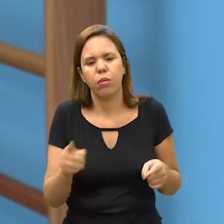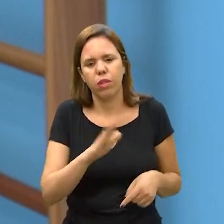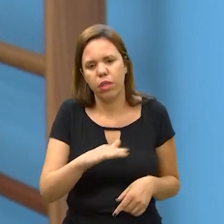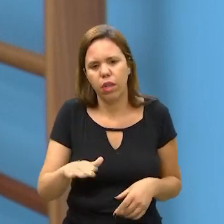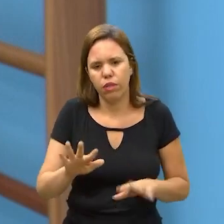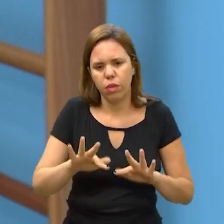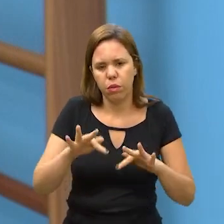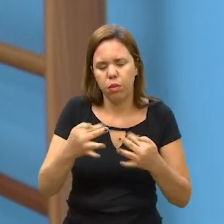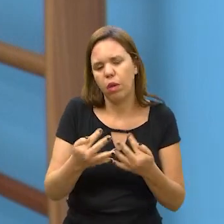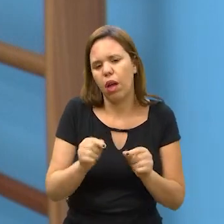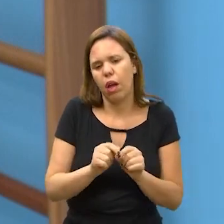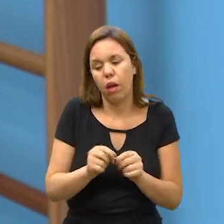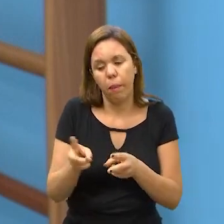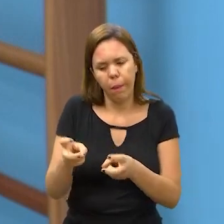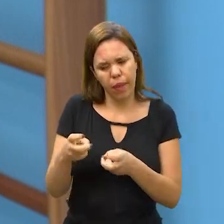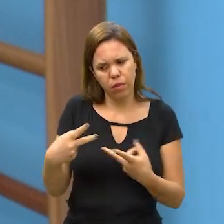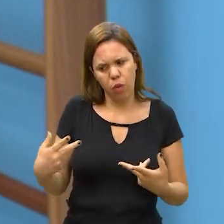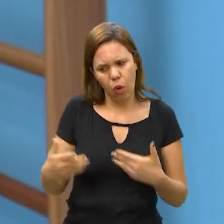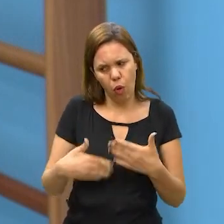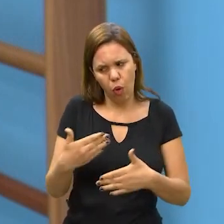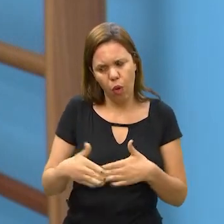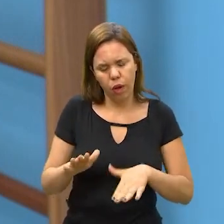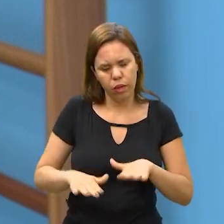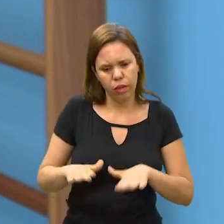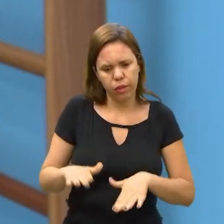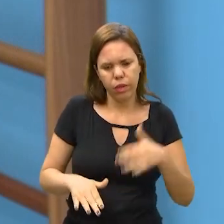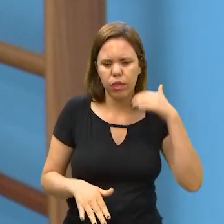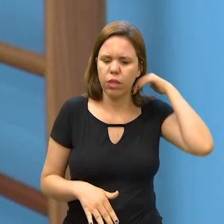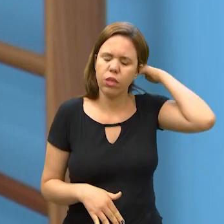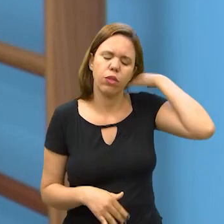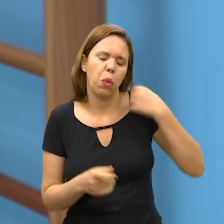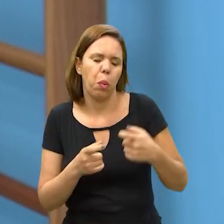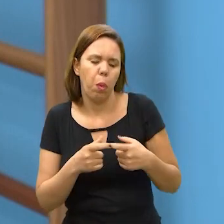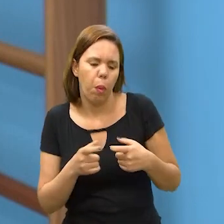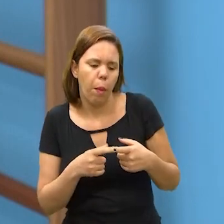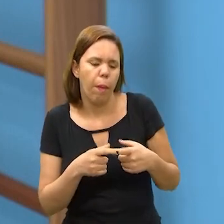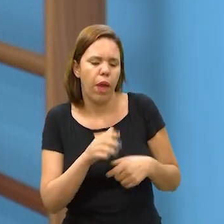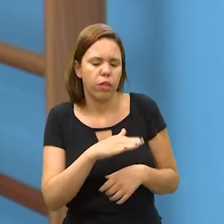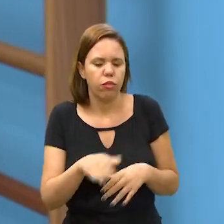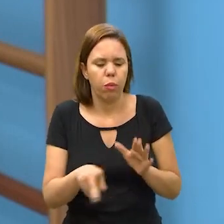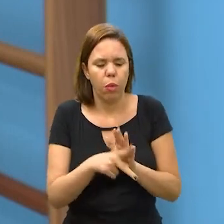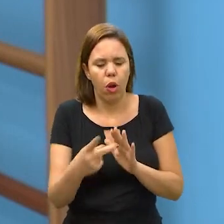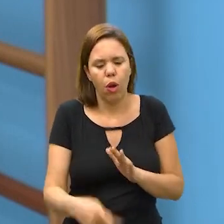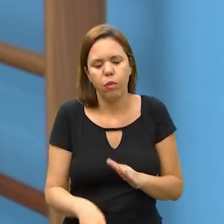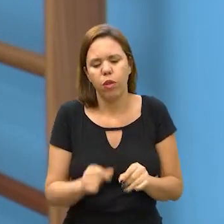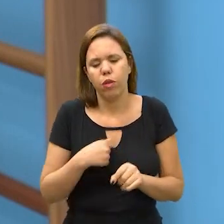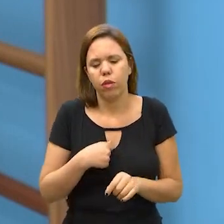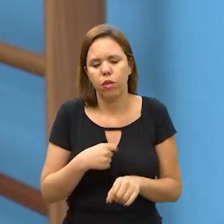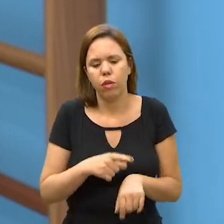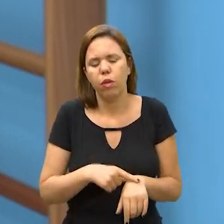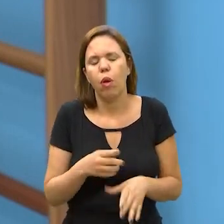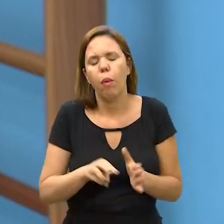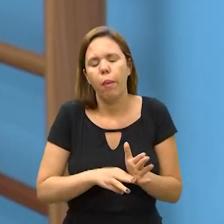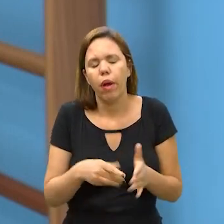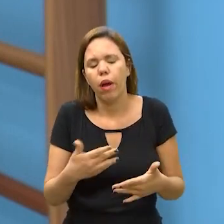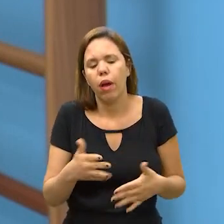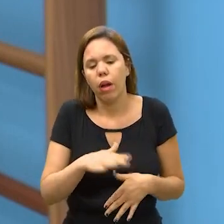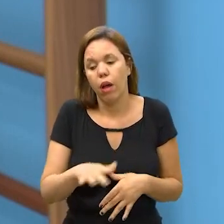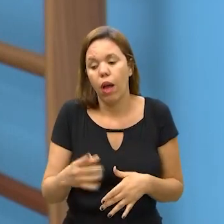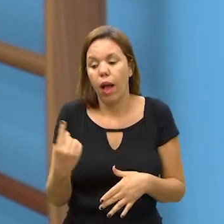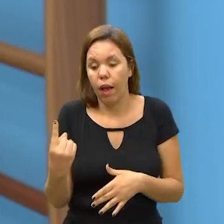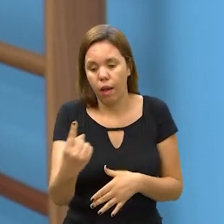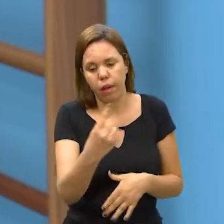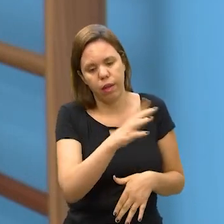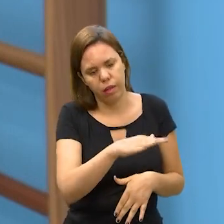os pais notam alguma coisa, mas às vezes assim o pediatra acaba passando, né? Do tempo da criança vai. É óbvio que